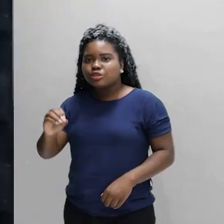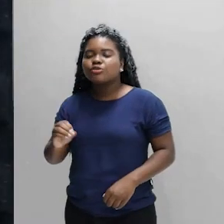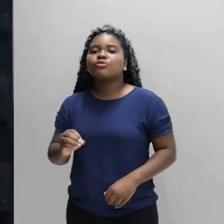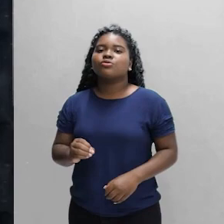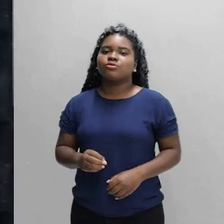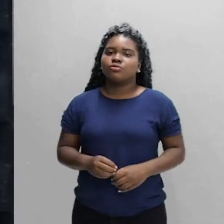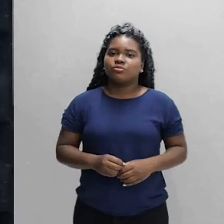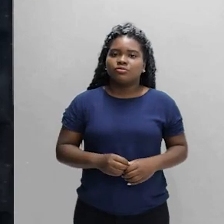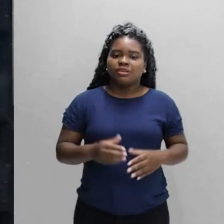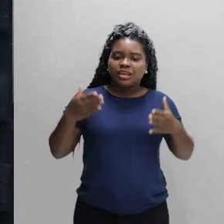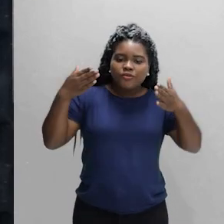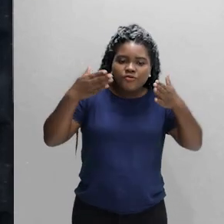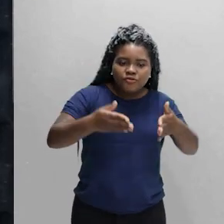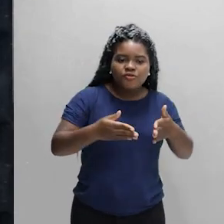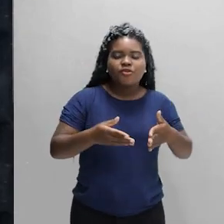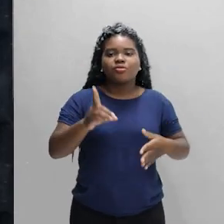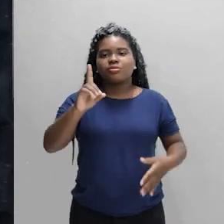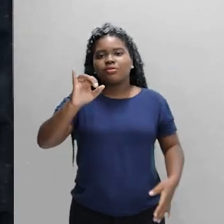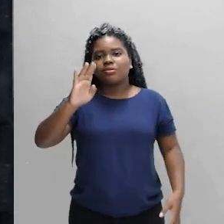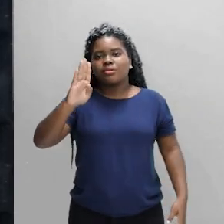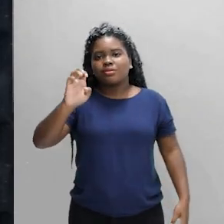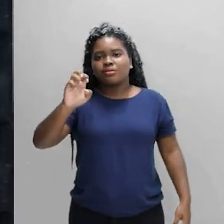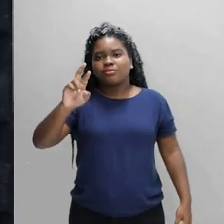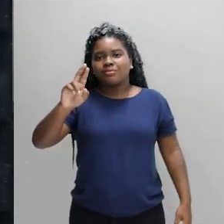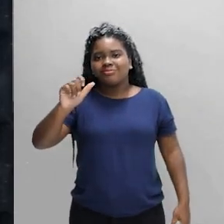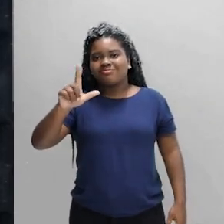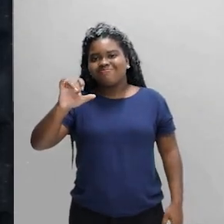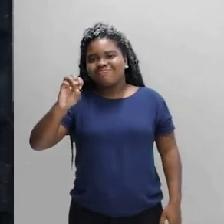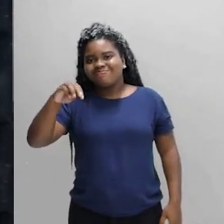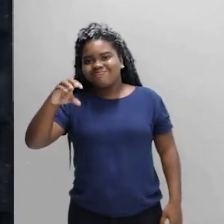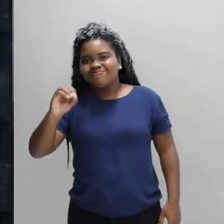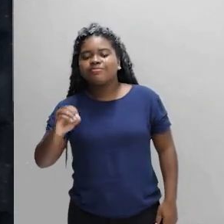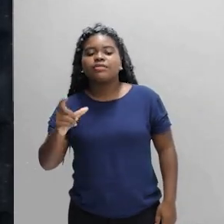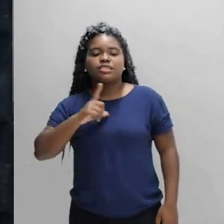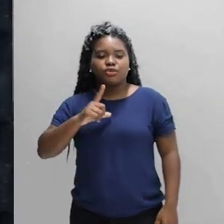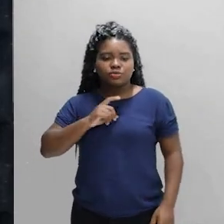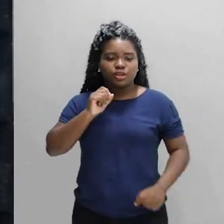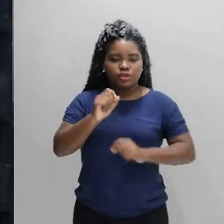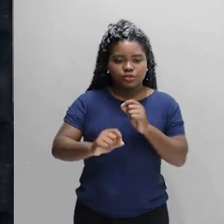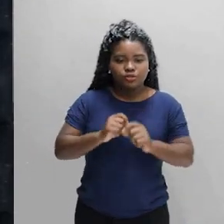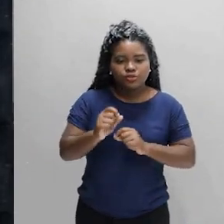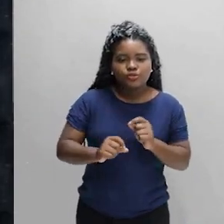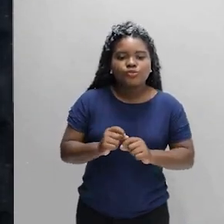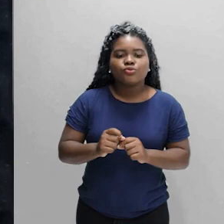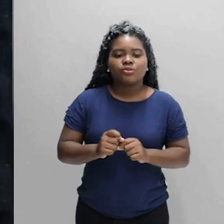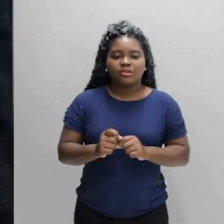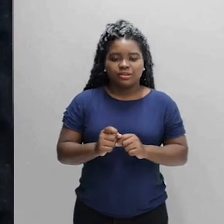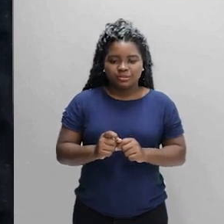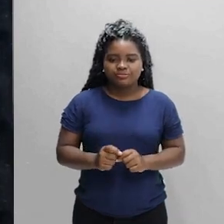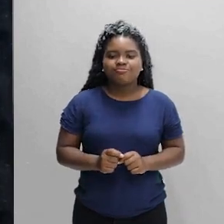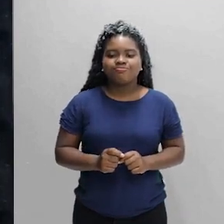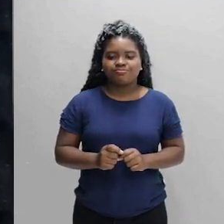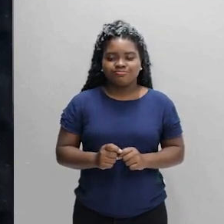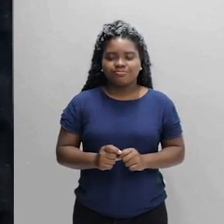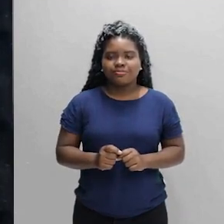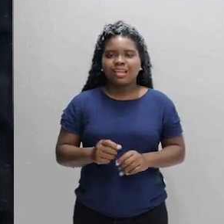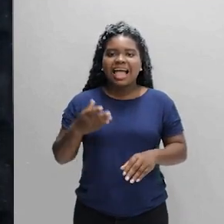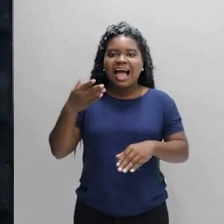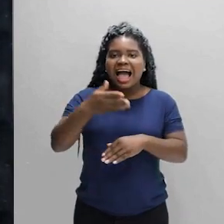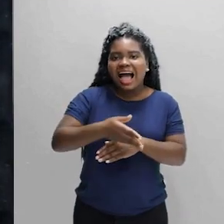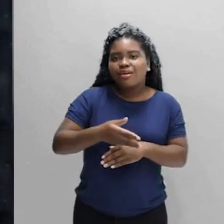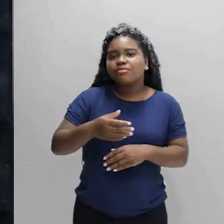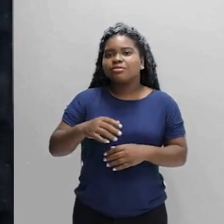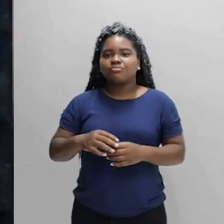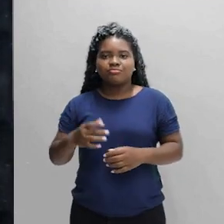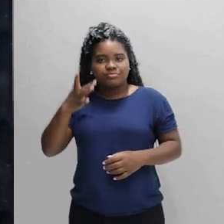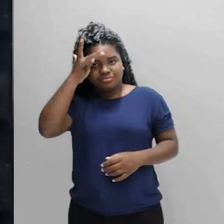ideias do liberalismo em Stuart Mill. Então você tem aqui a defesa da individualidade e da autonomia do indivíduo, inclusive diante do poder